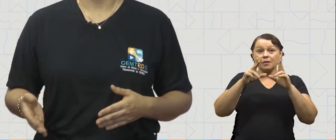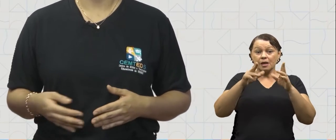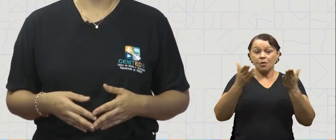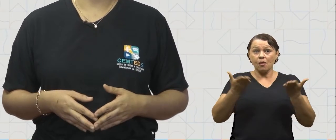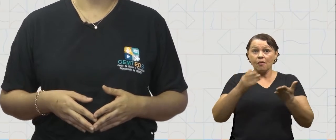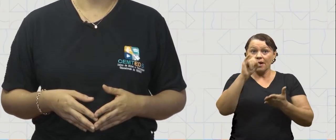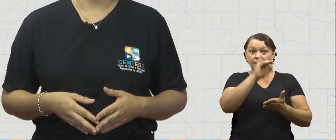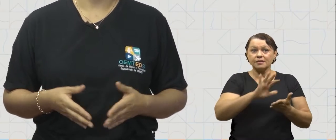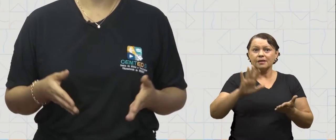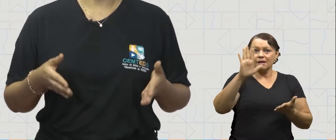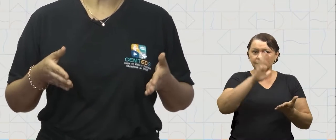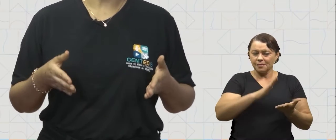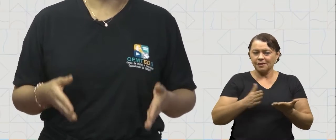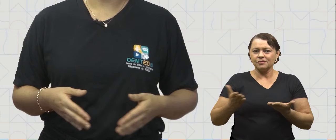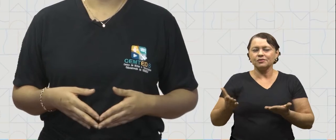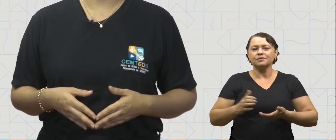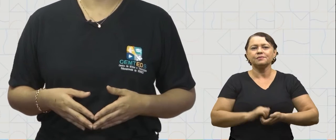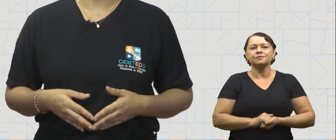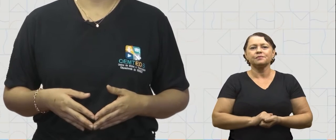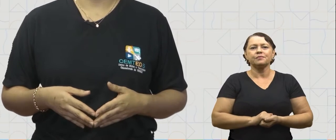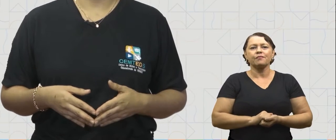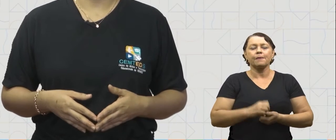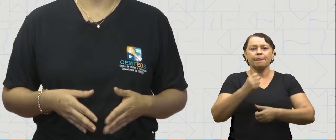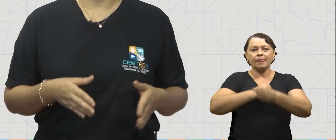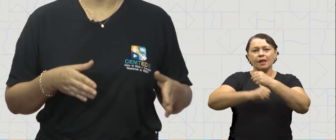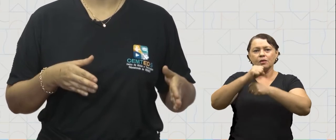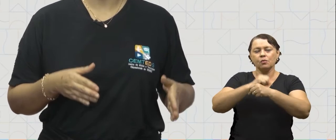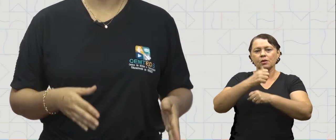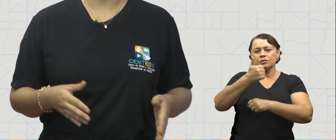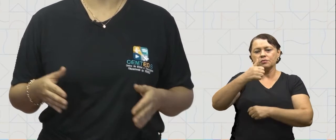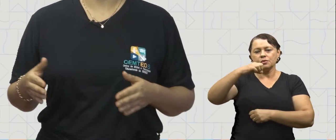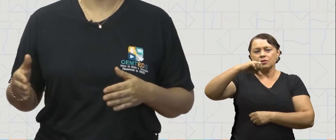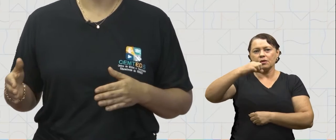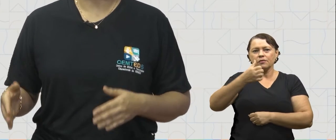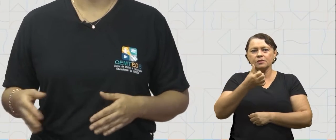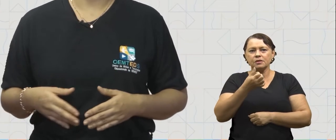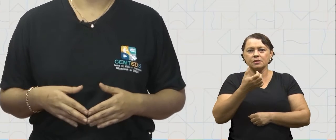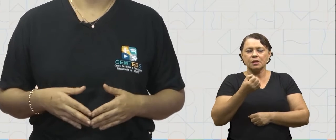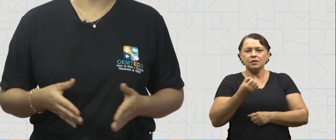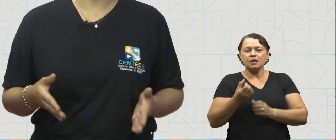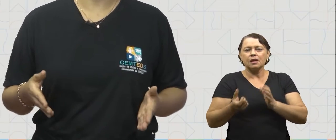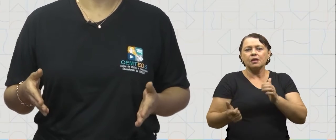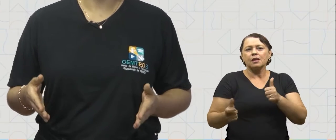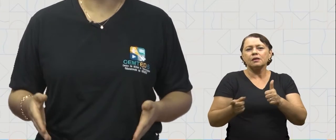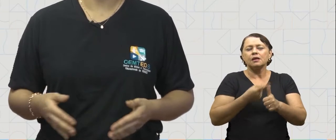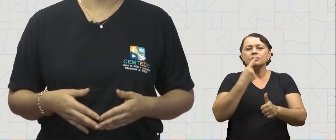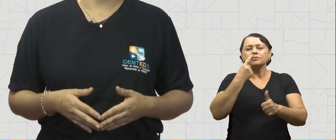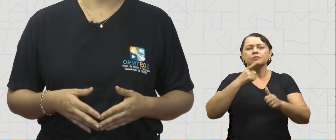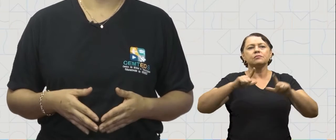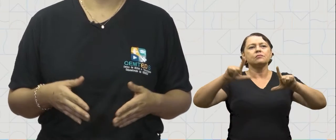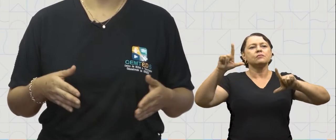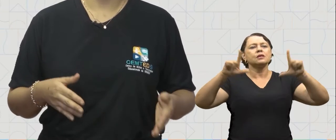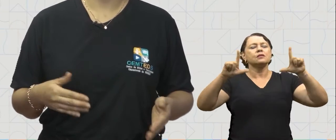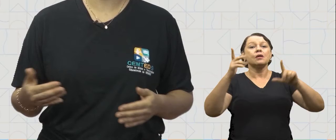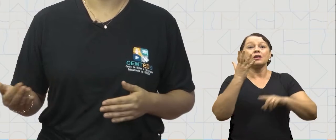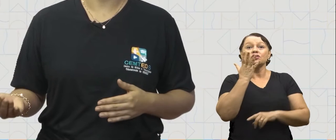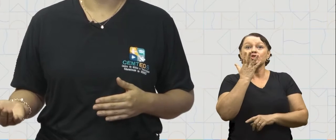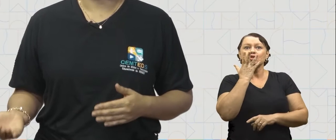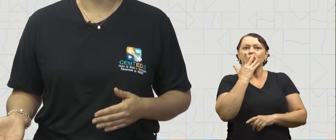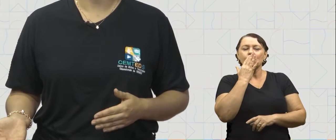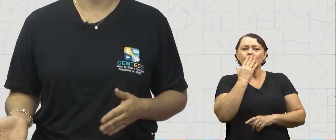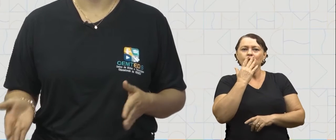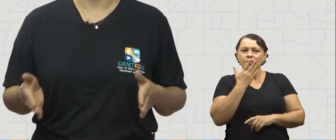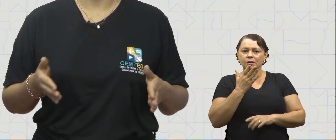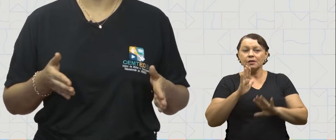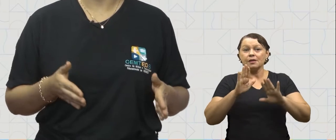viu ainda agora. Em 1960, surgiram as primeiras imagens coloridas, mas como